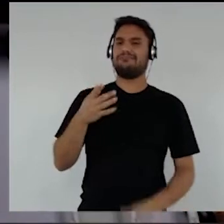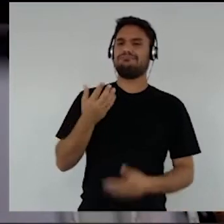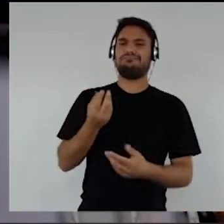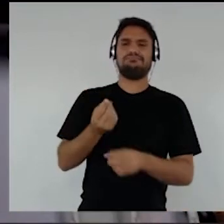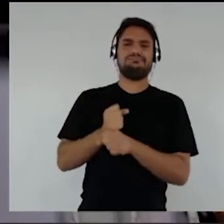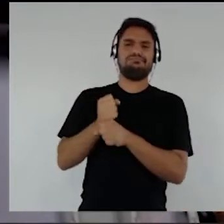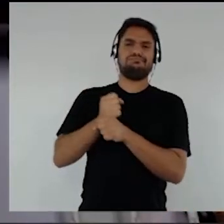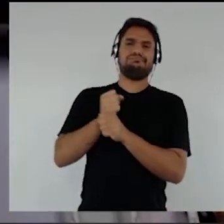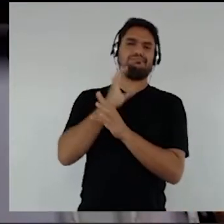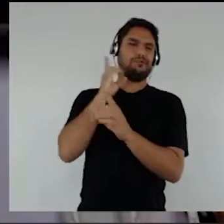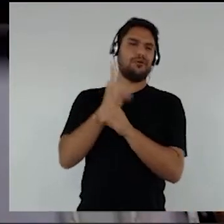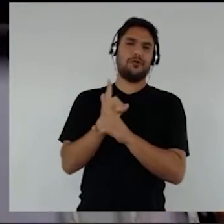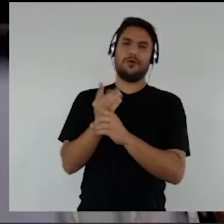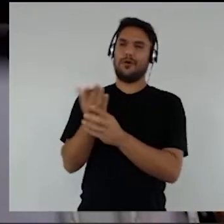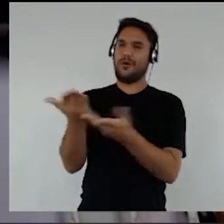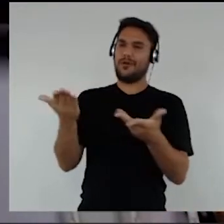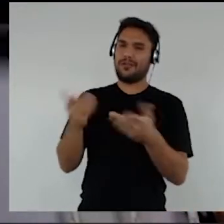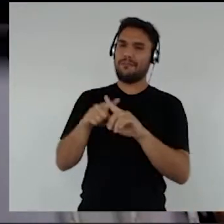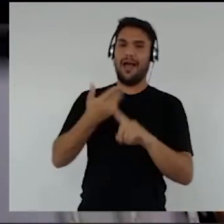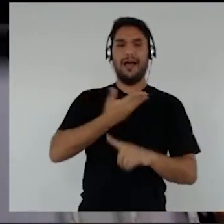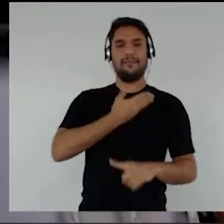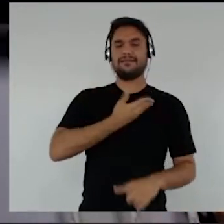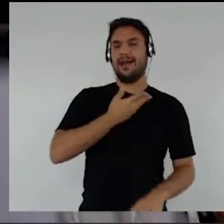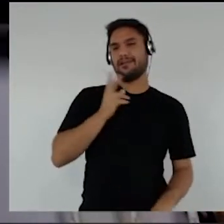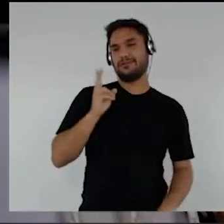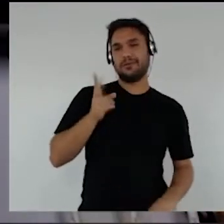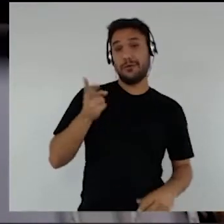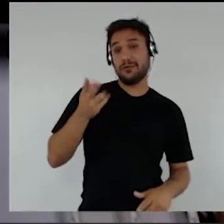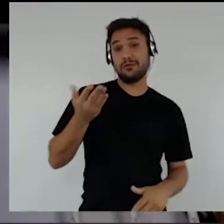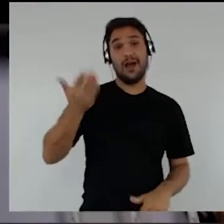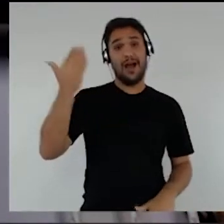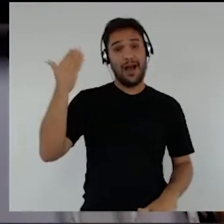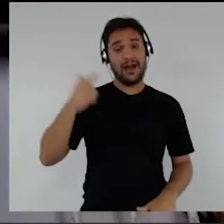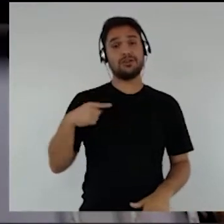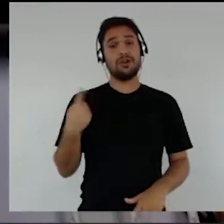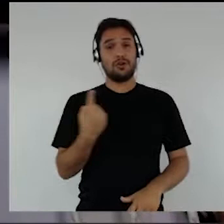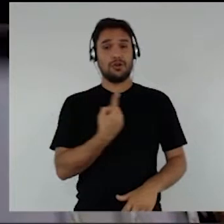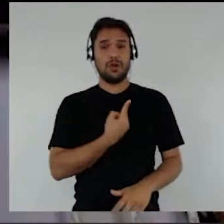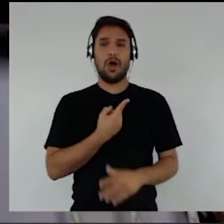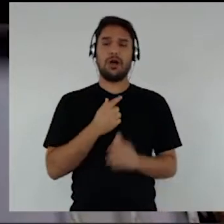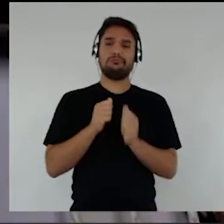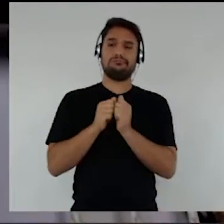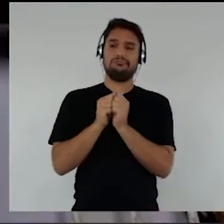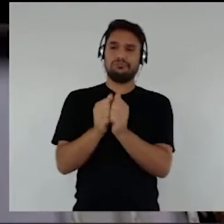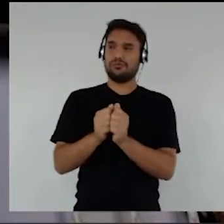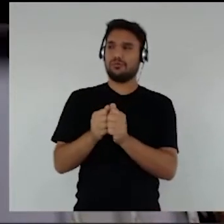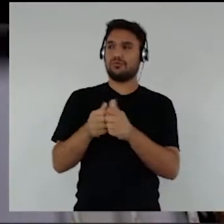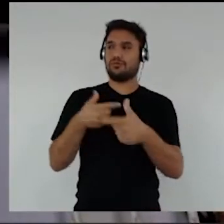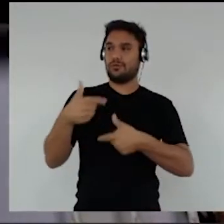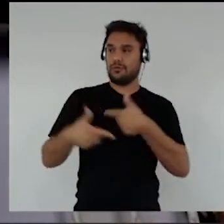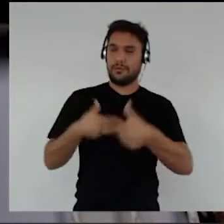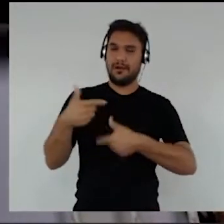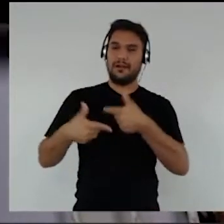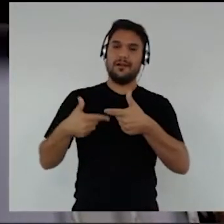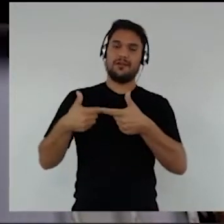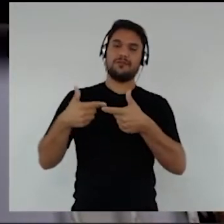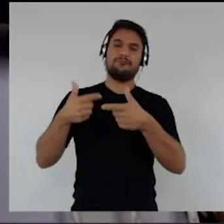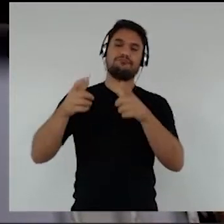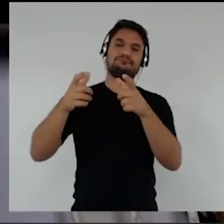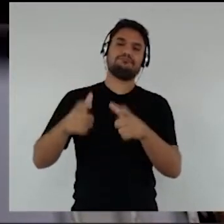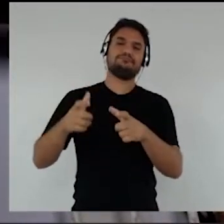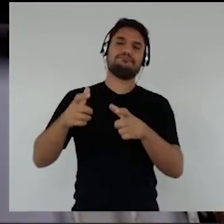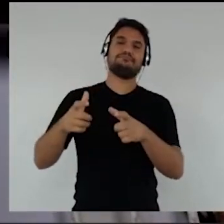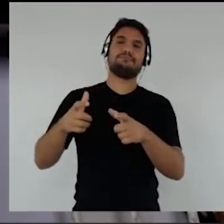vê-lo, mas aí a amizade se perpetua, né? Estivemos juntos aí durante muito tempo no saudoso, sob